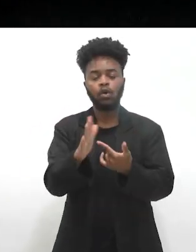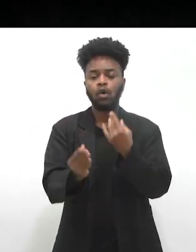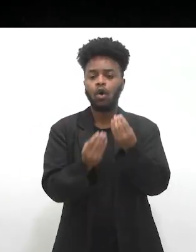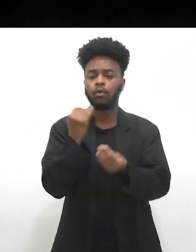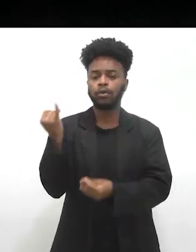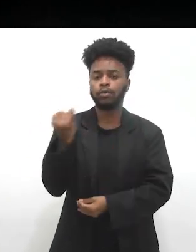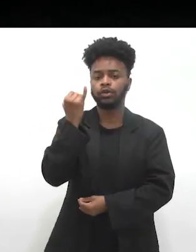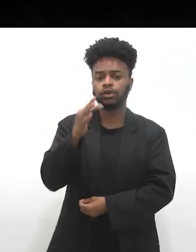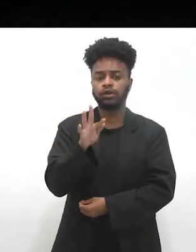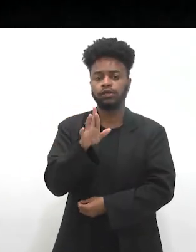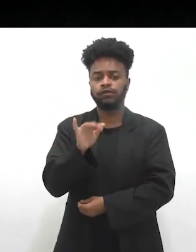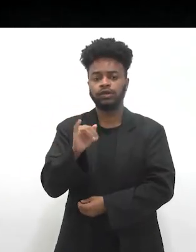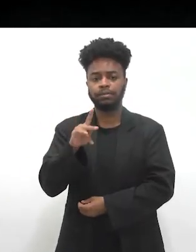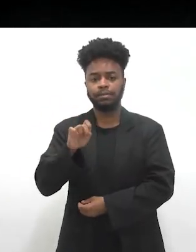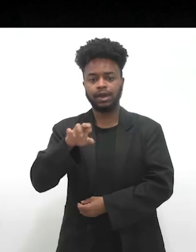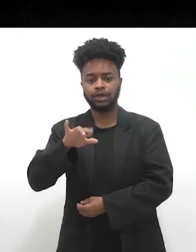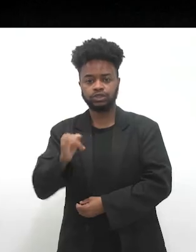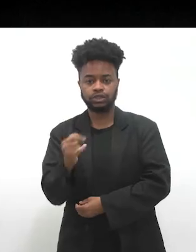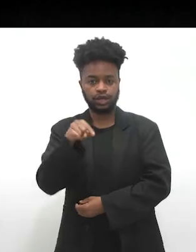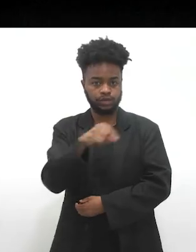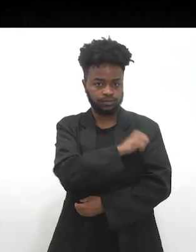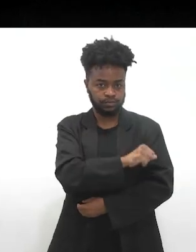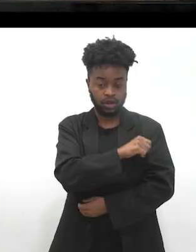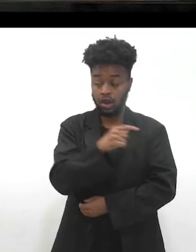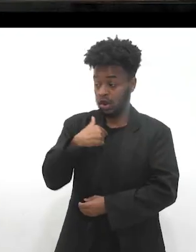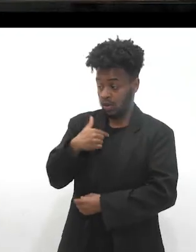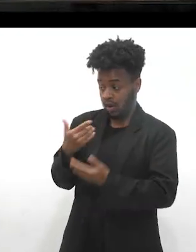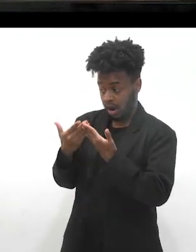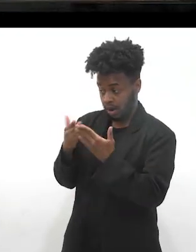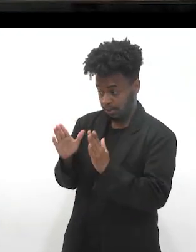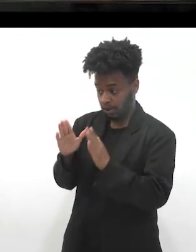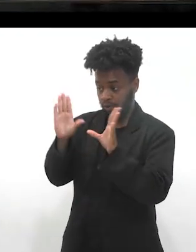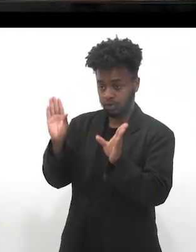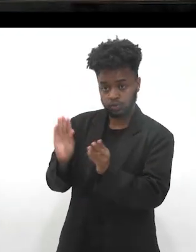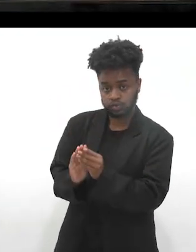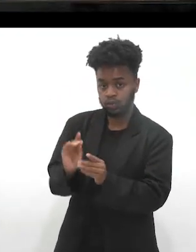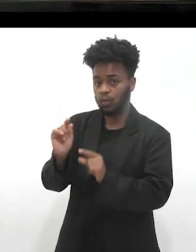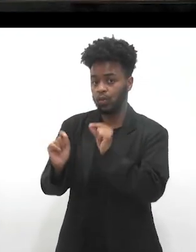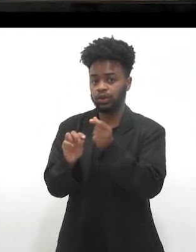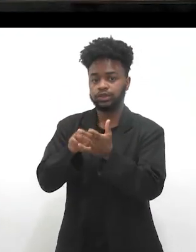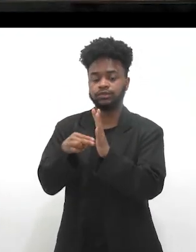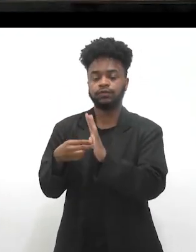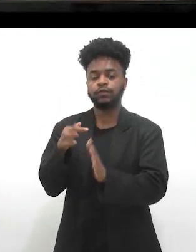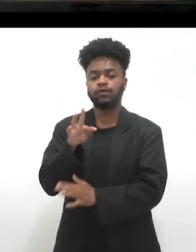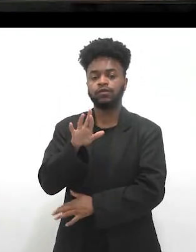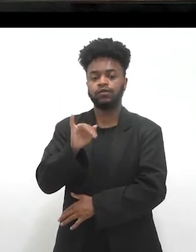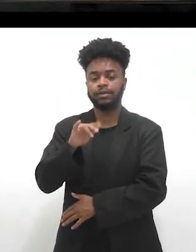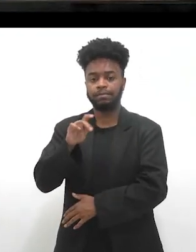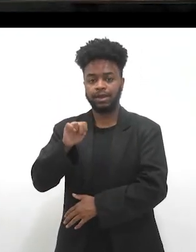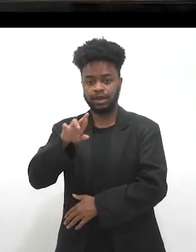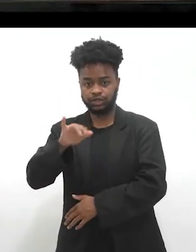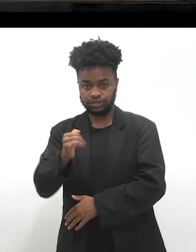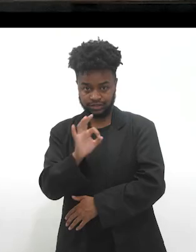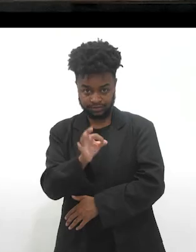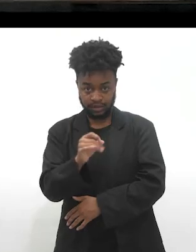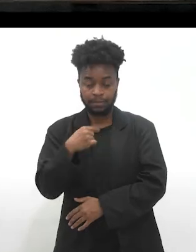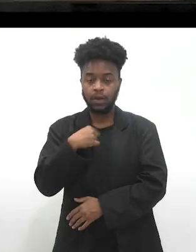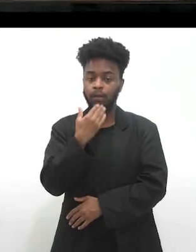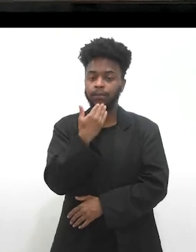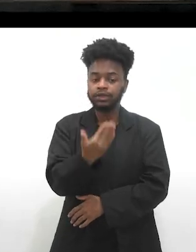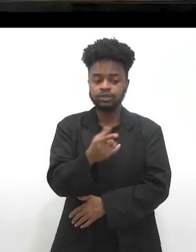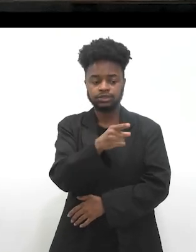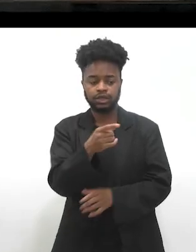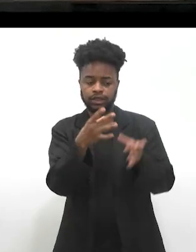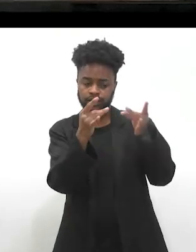a importância que tem a FRIPERJ hoje no estado do Rio de Janeiro. Na abertura do programa eu fiz um resumo do que é o FRIPERJ, né? Mas eu gostaria que o